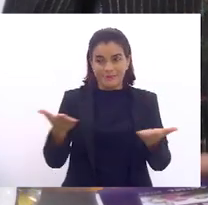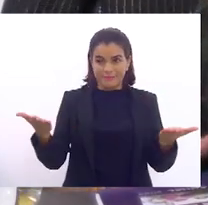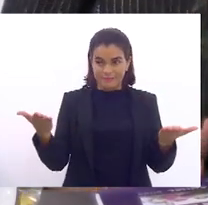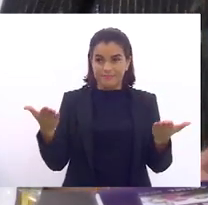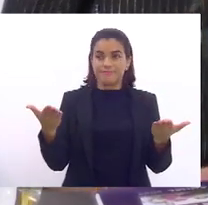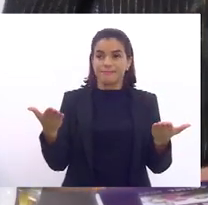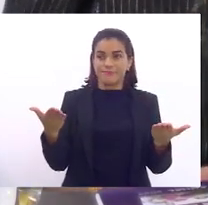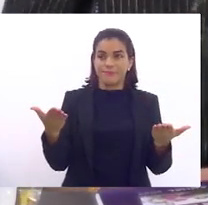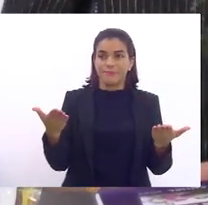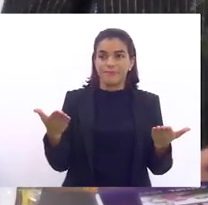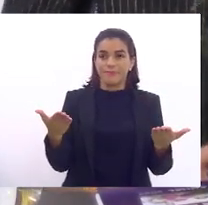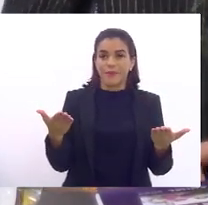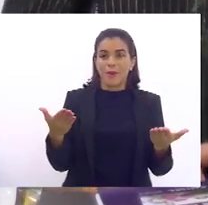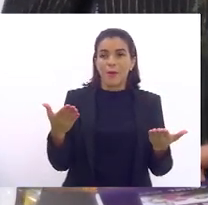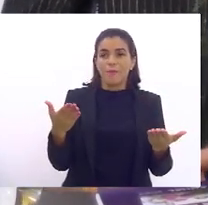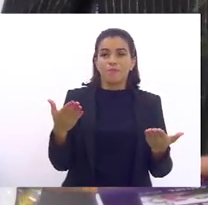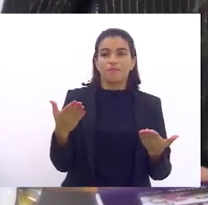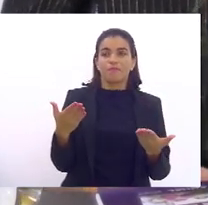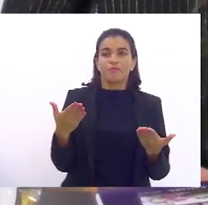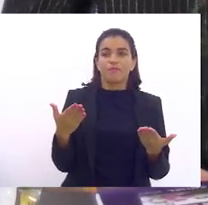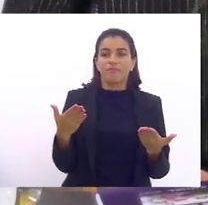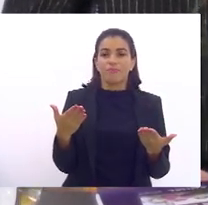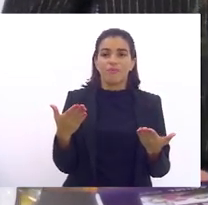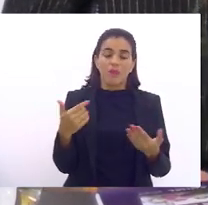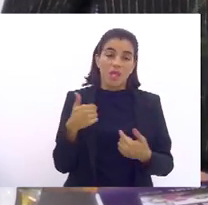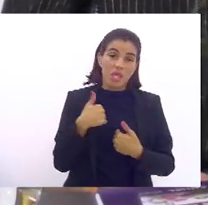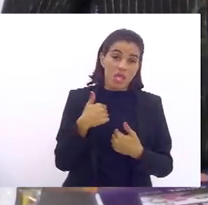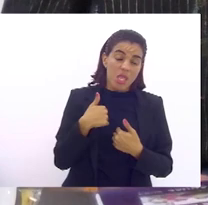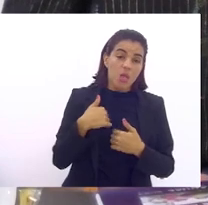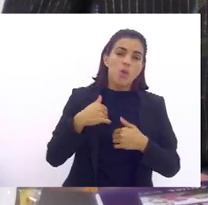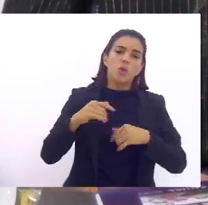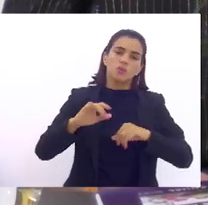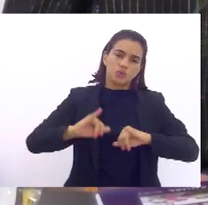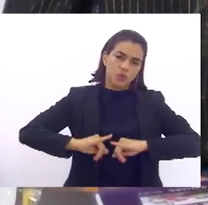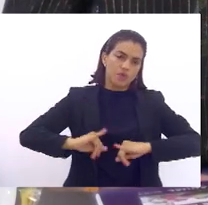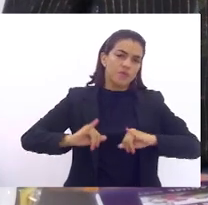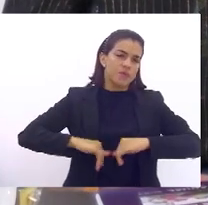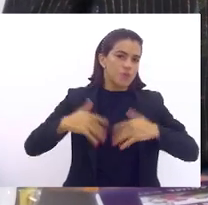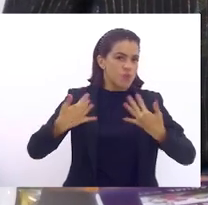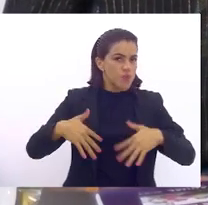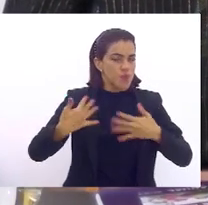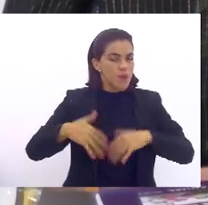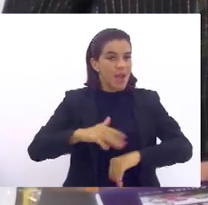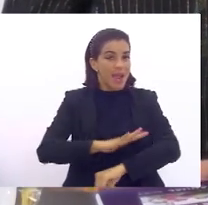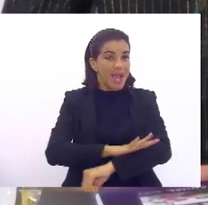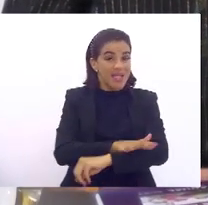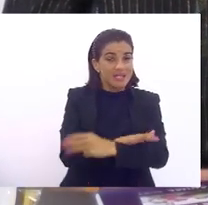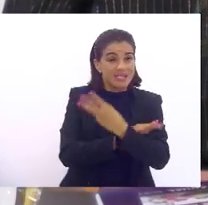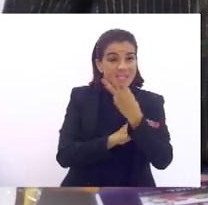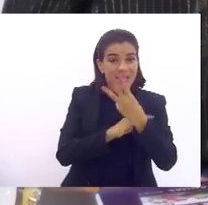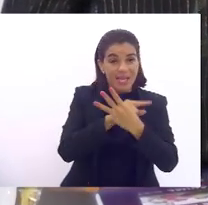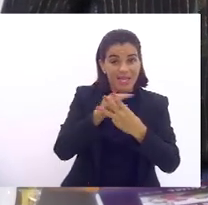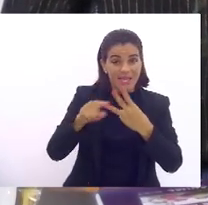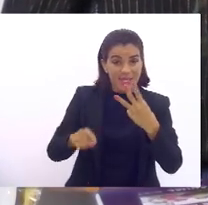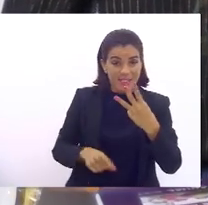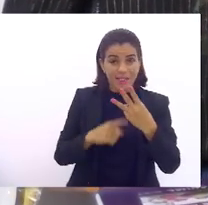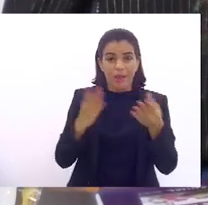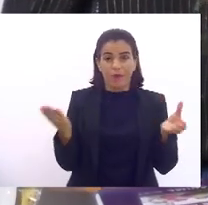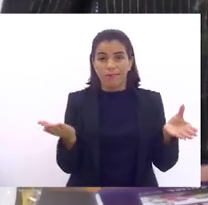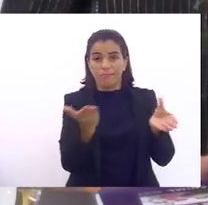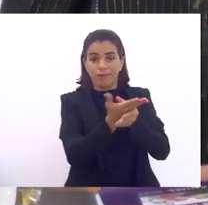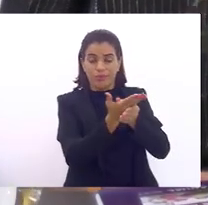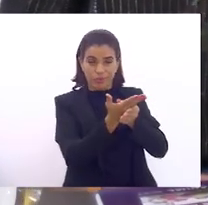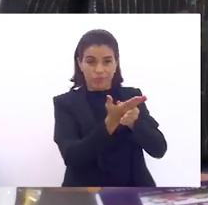E meu encaminhamento no qual eu sou o racismo né para não dizer três né que tá sendo Lavrado lá na